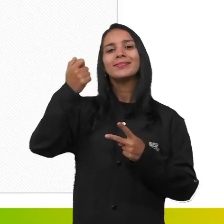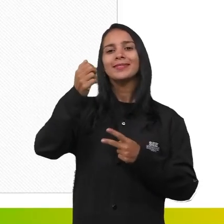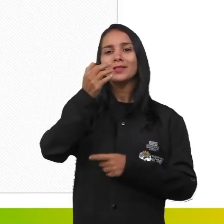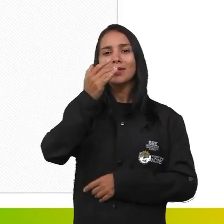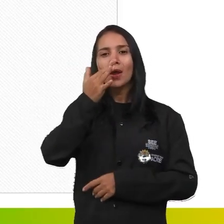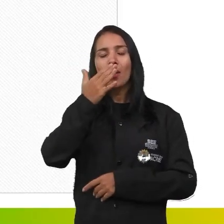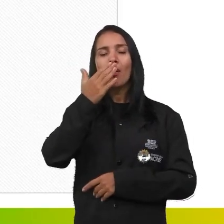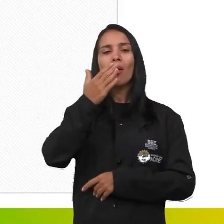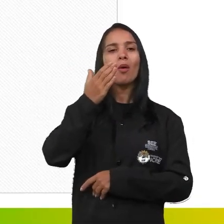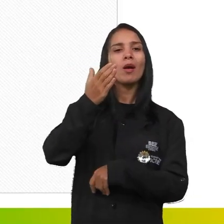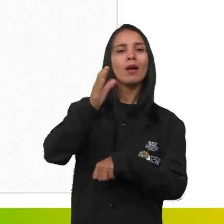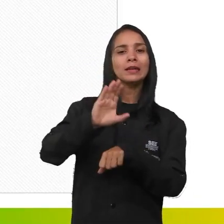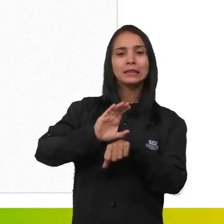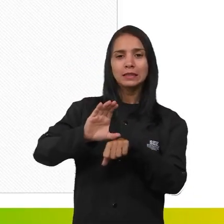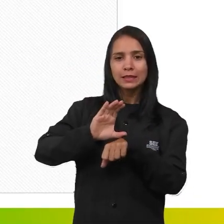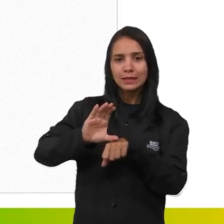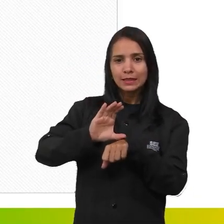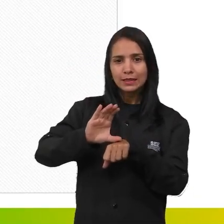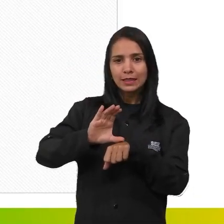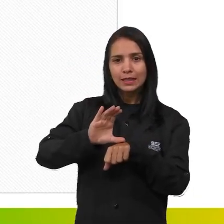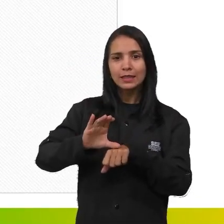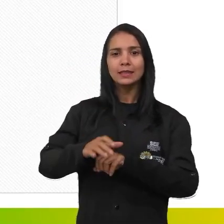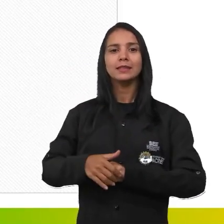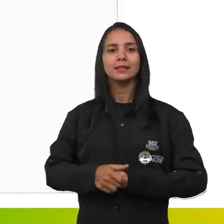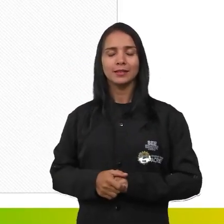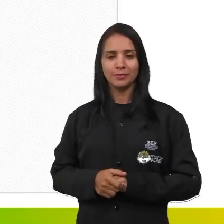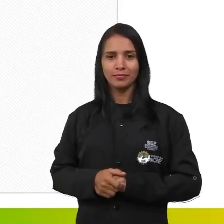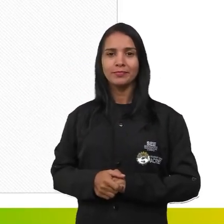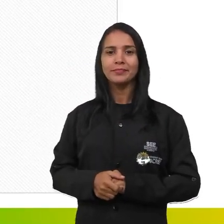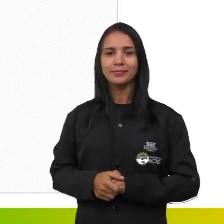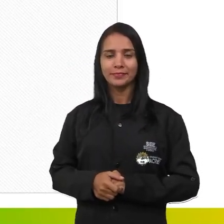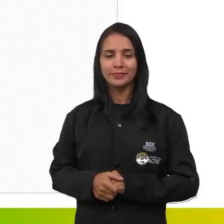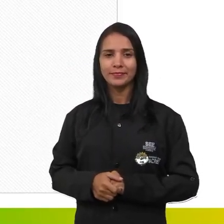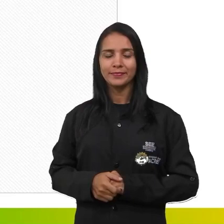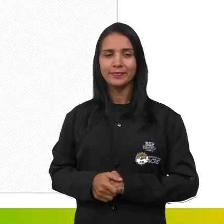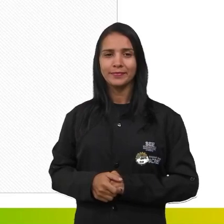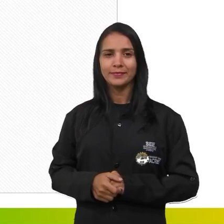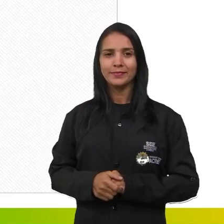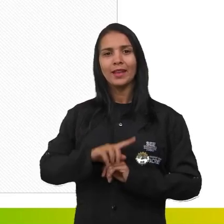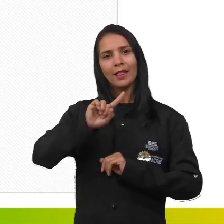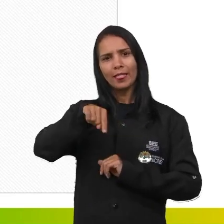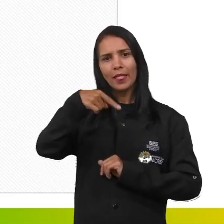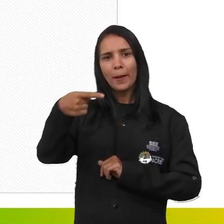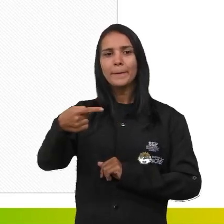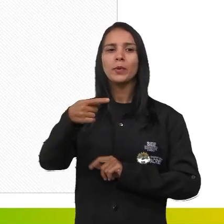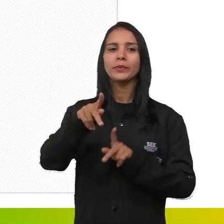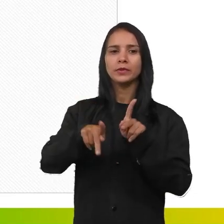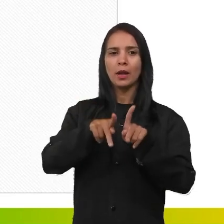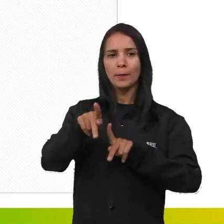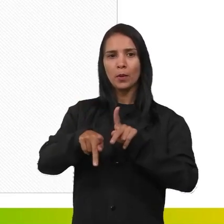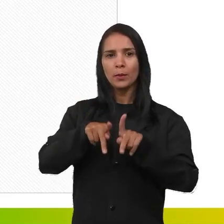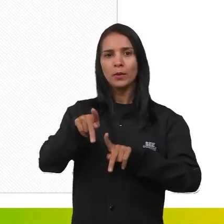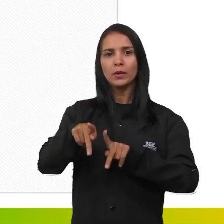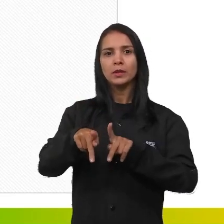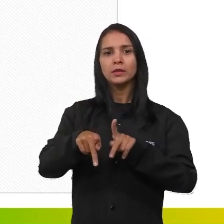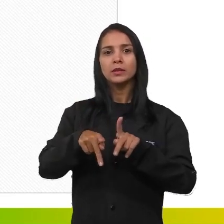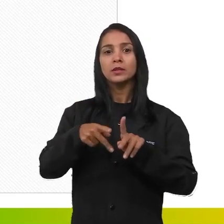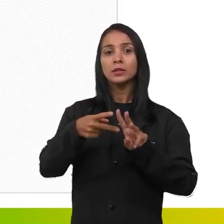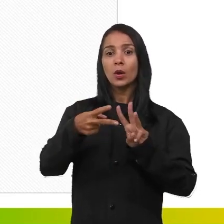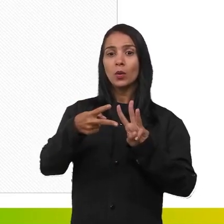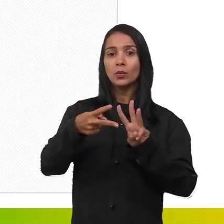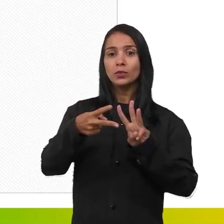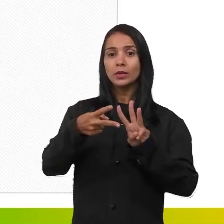10,2%, vem sendo representada aqui pela coloração cinza, seguido aí da população